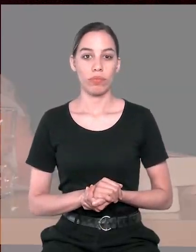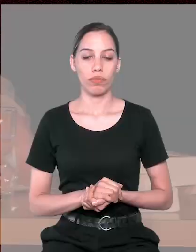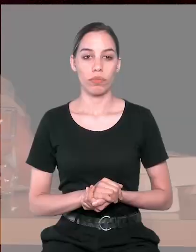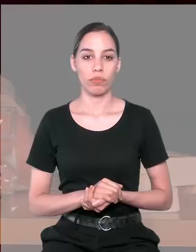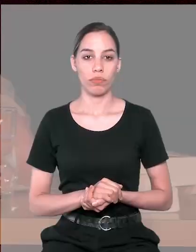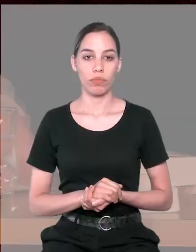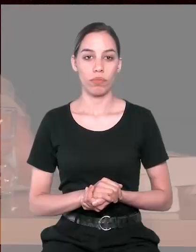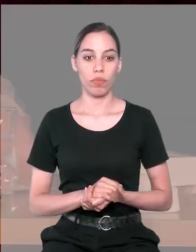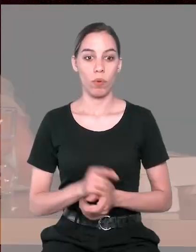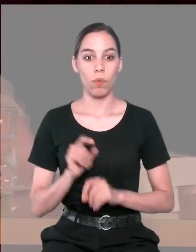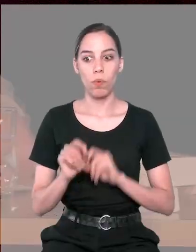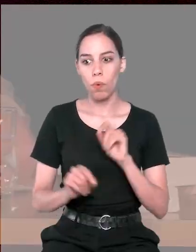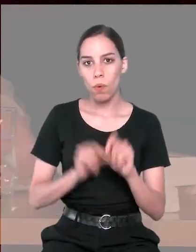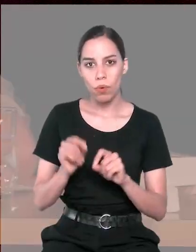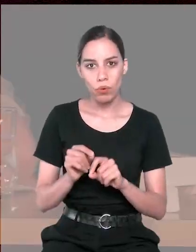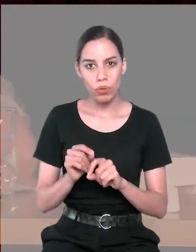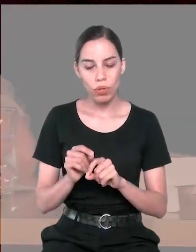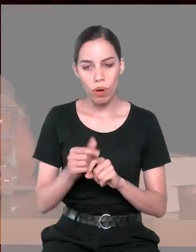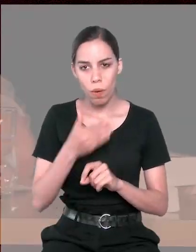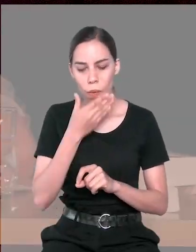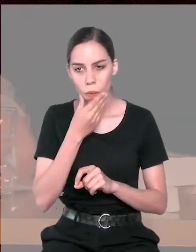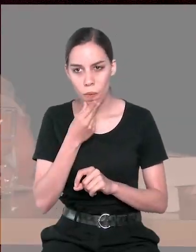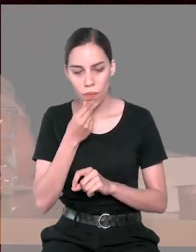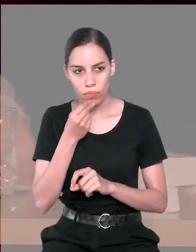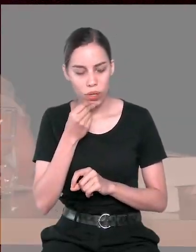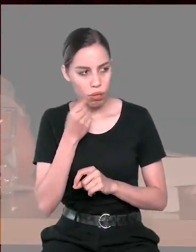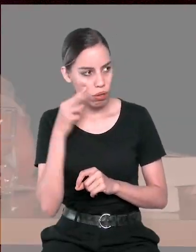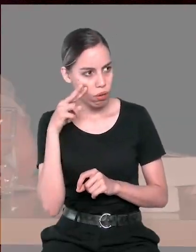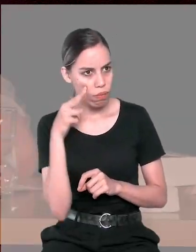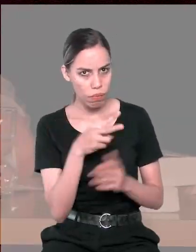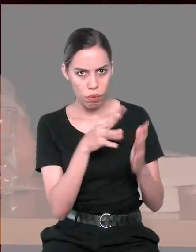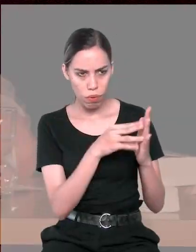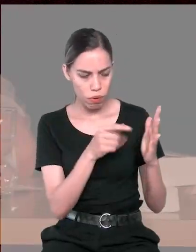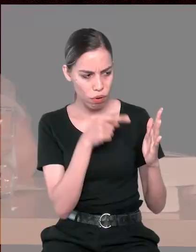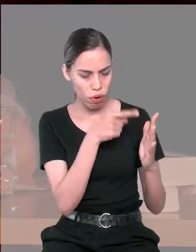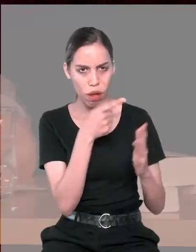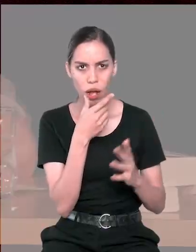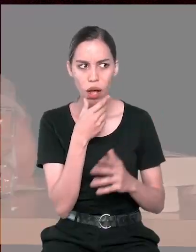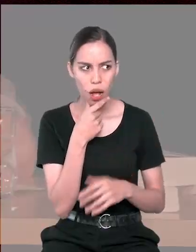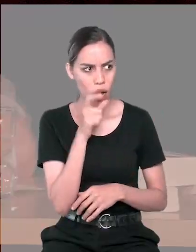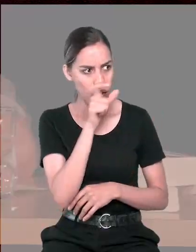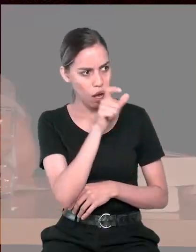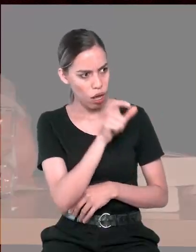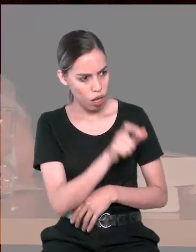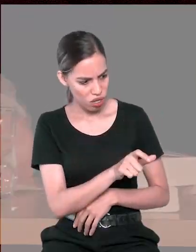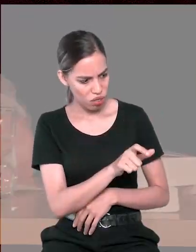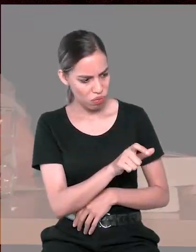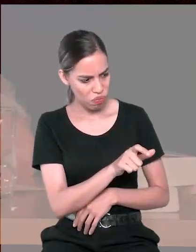O que fascinava o Valéry no Leonardo da Vinci eram coisas do tipo alguém que